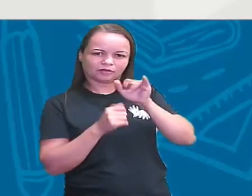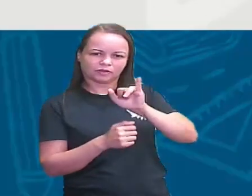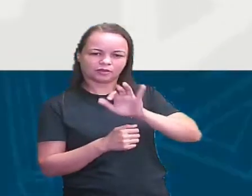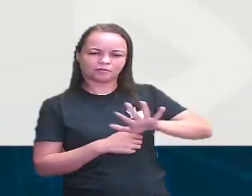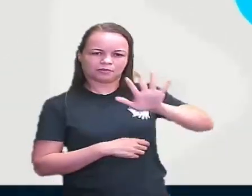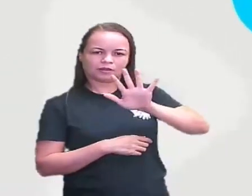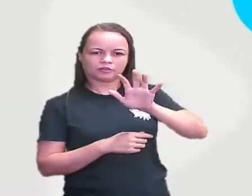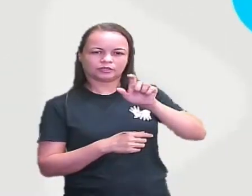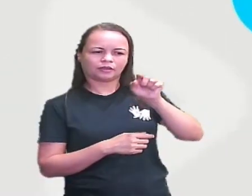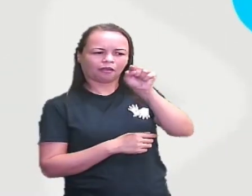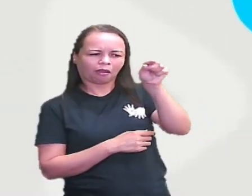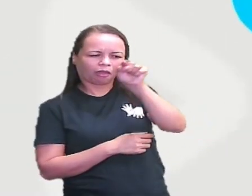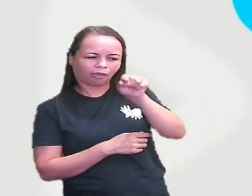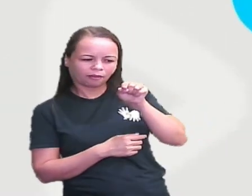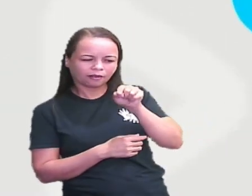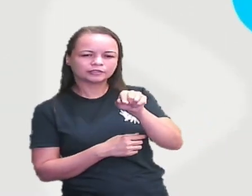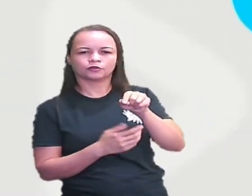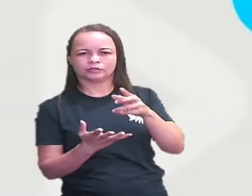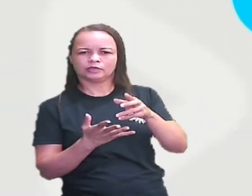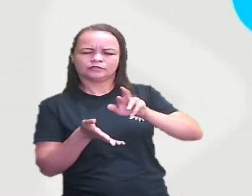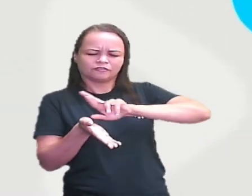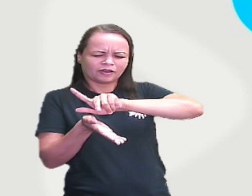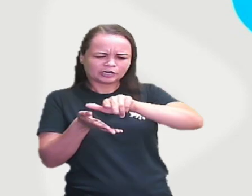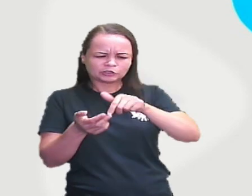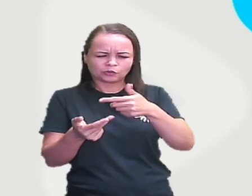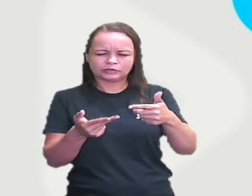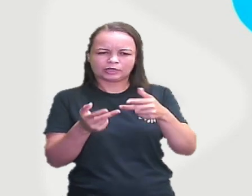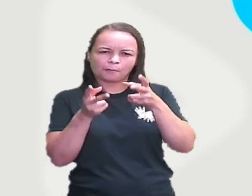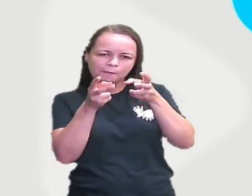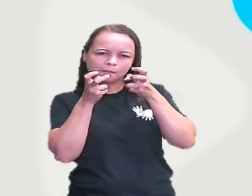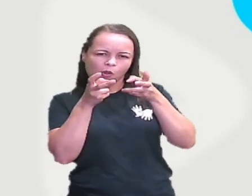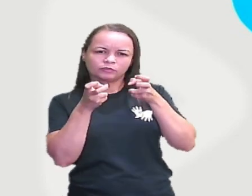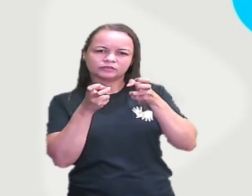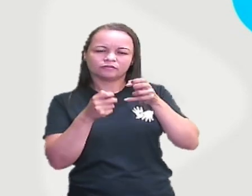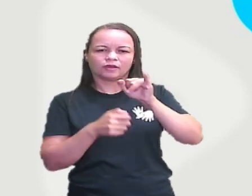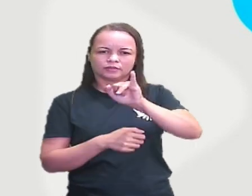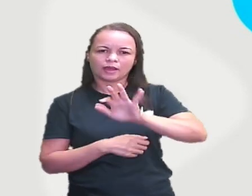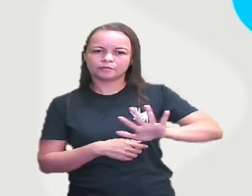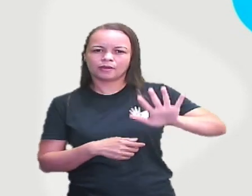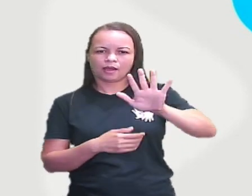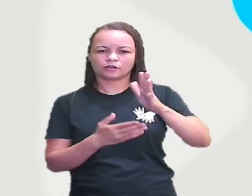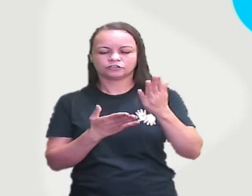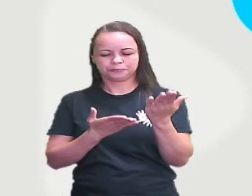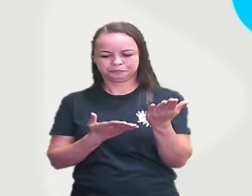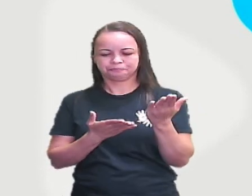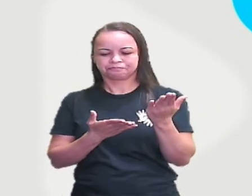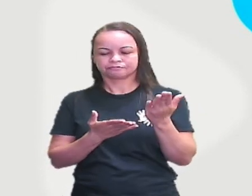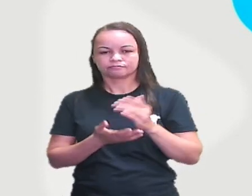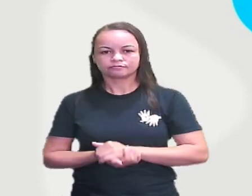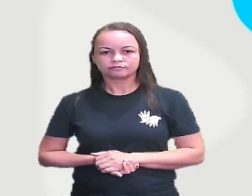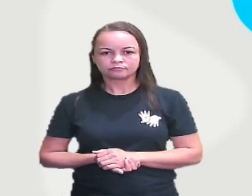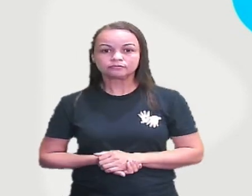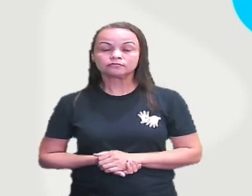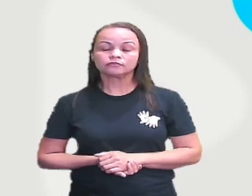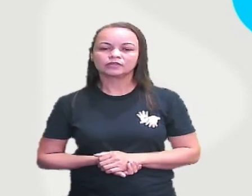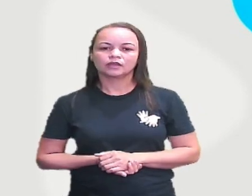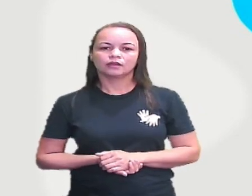Então, tem um misto de coisas aqui que a gente pode observar nessa imagem, né? Ou